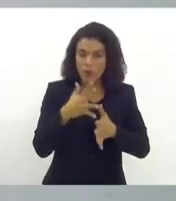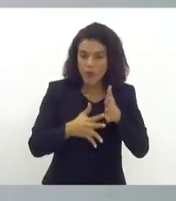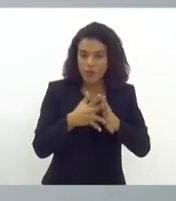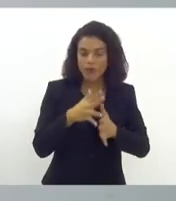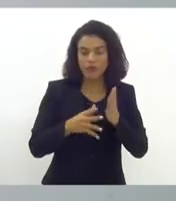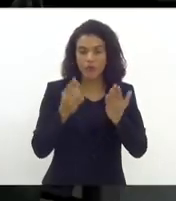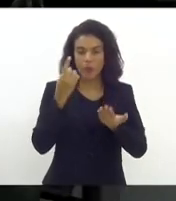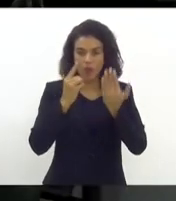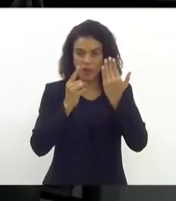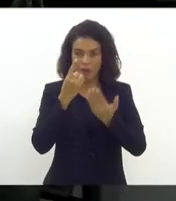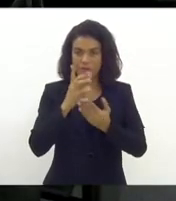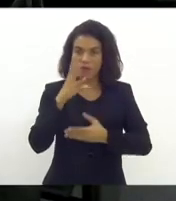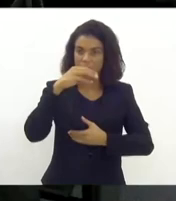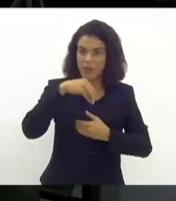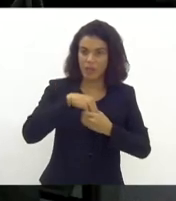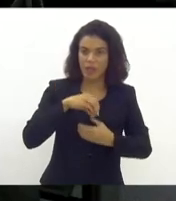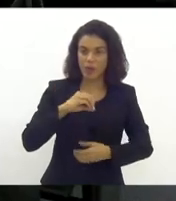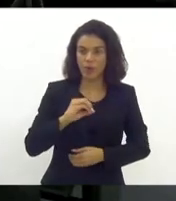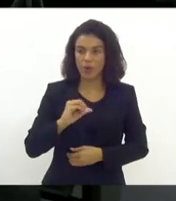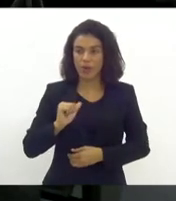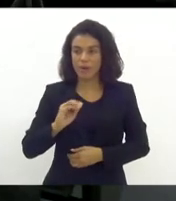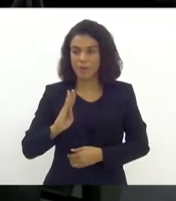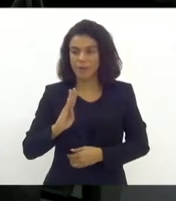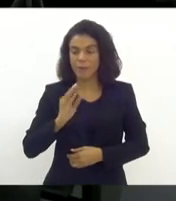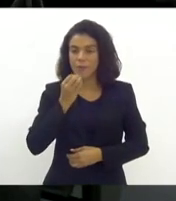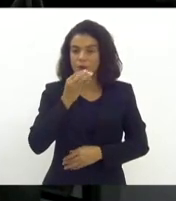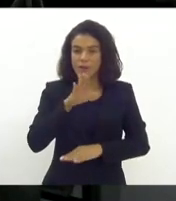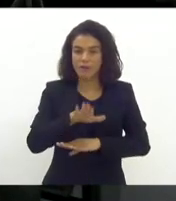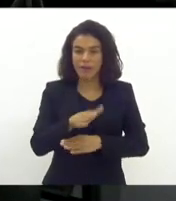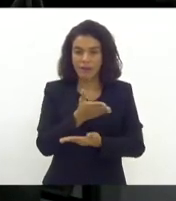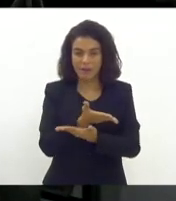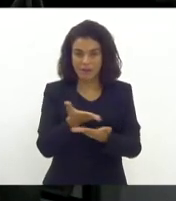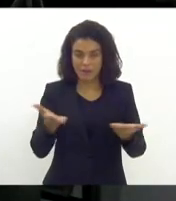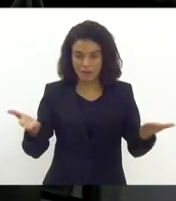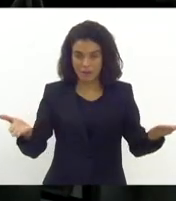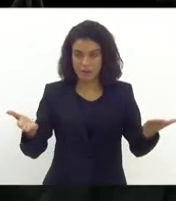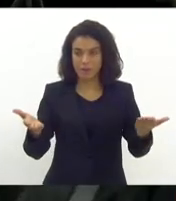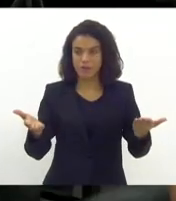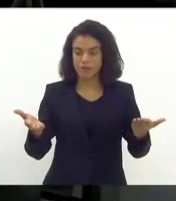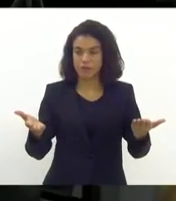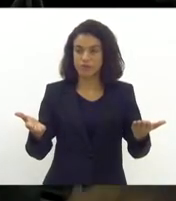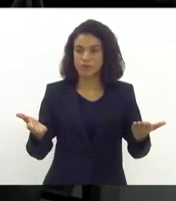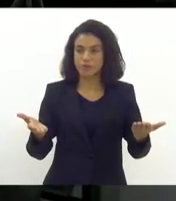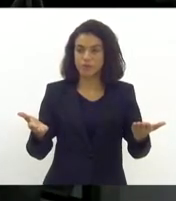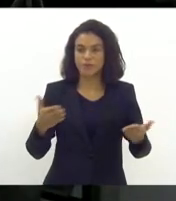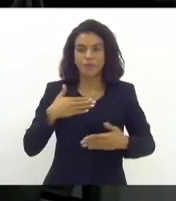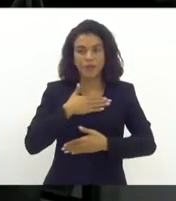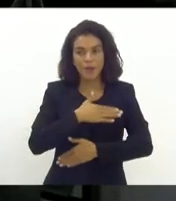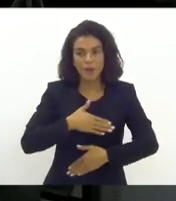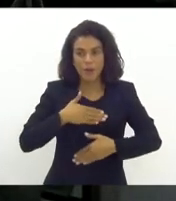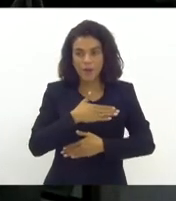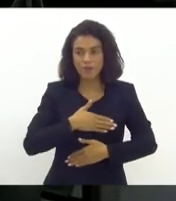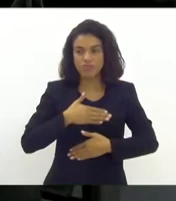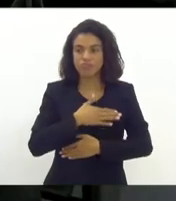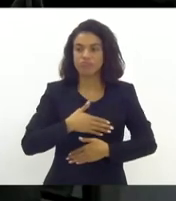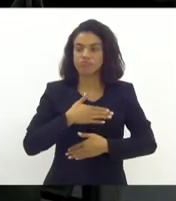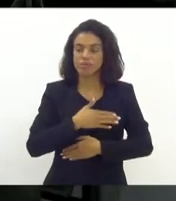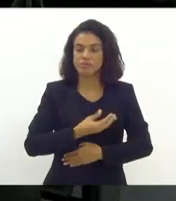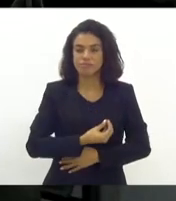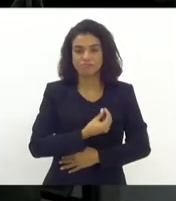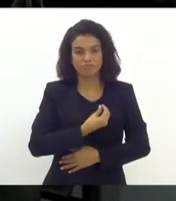OAB Boa tarde a todos a todos é um prazer estar aqui